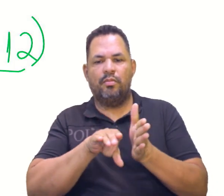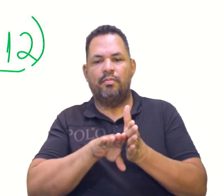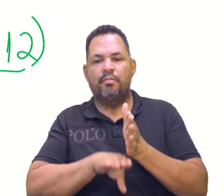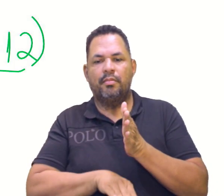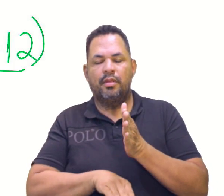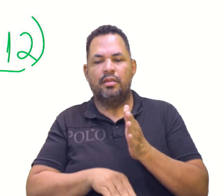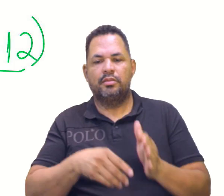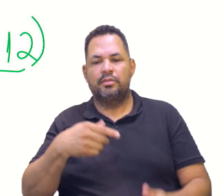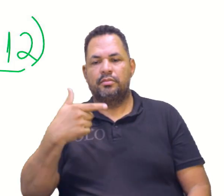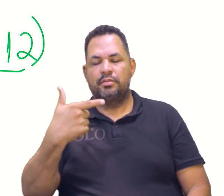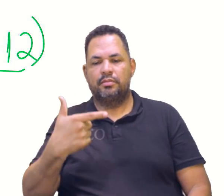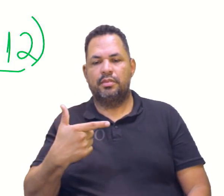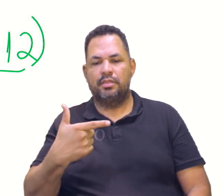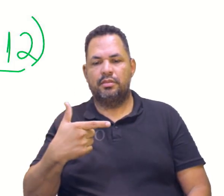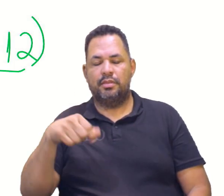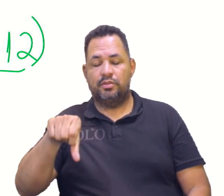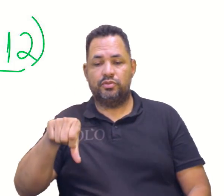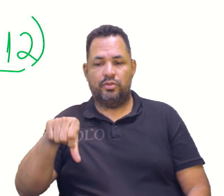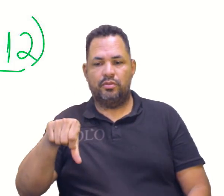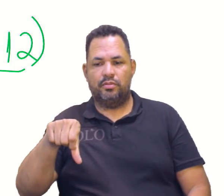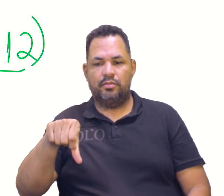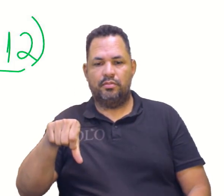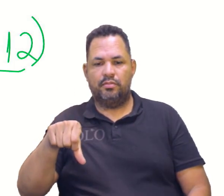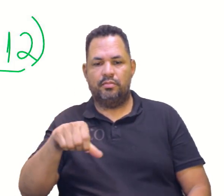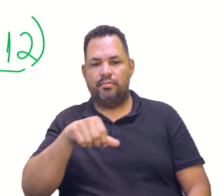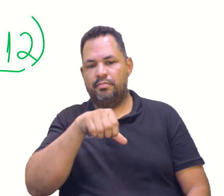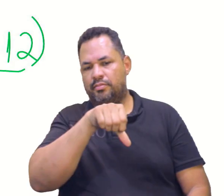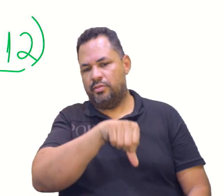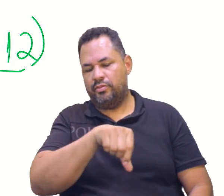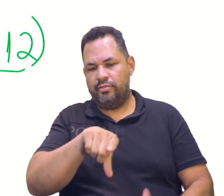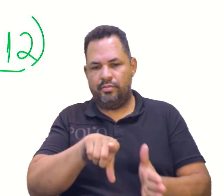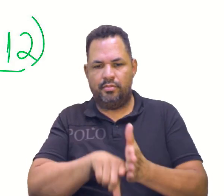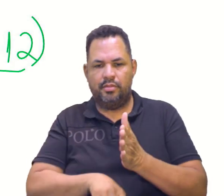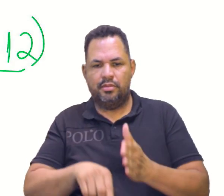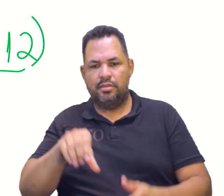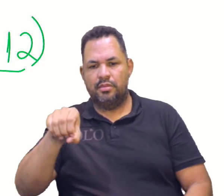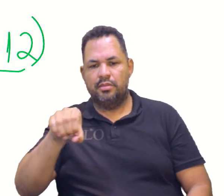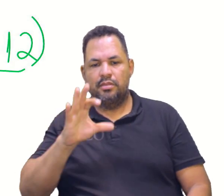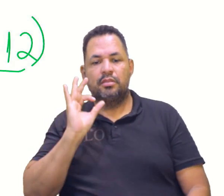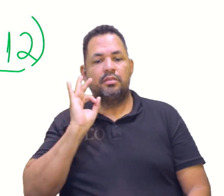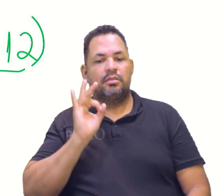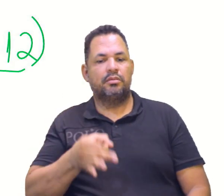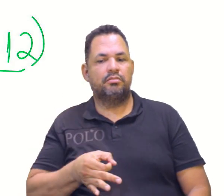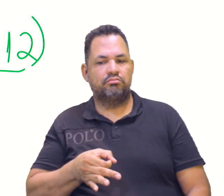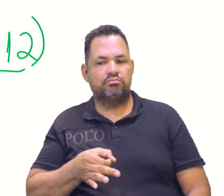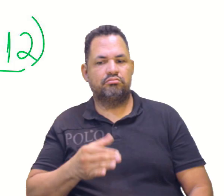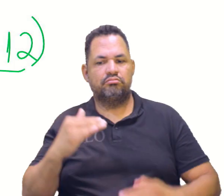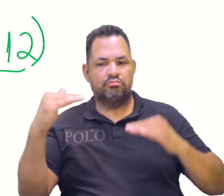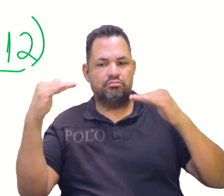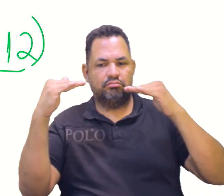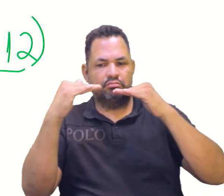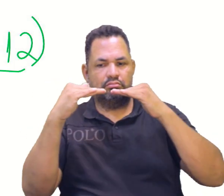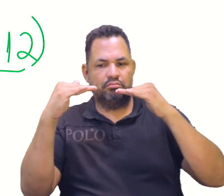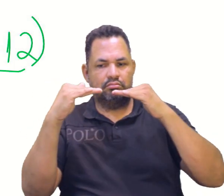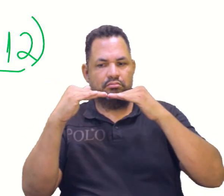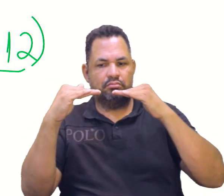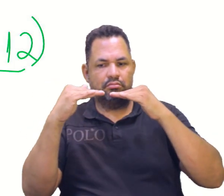9 de saldo? Então, menos 9, né? Isso. E 9 menos 9, 0. Se deu 0, eles